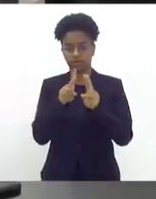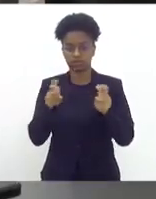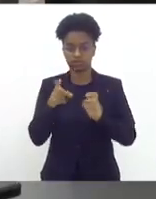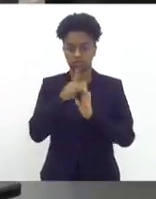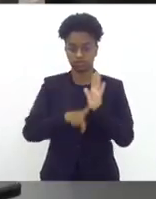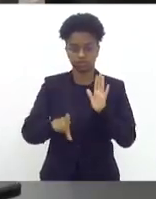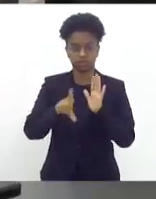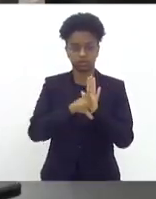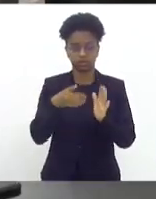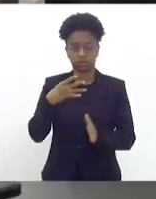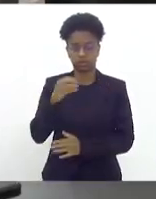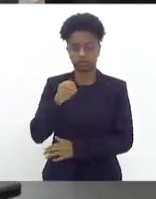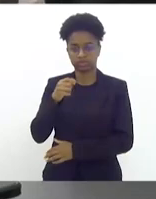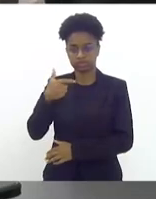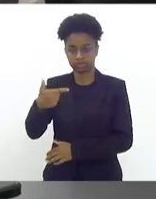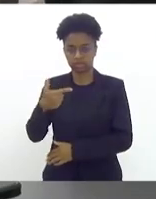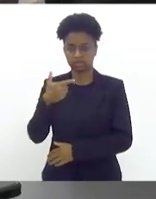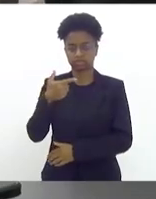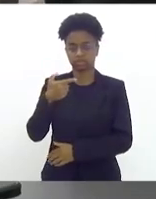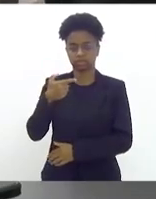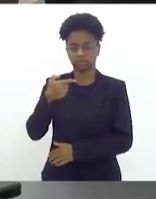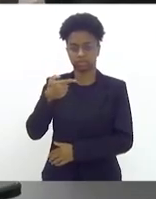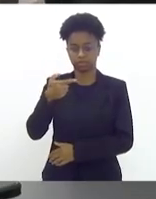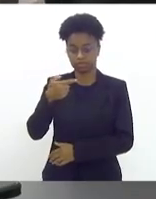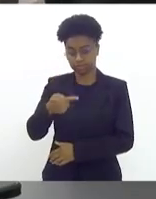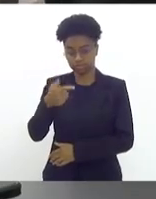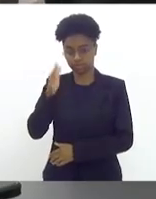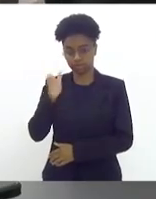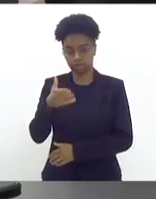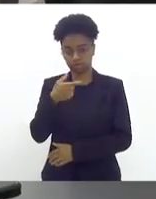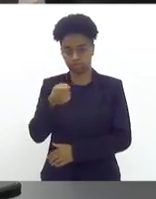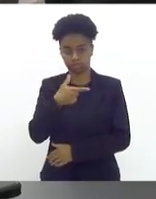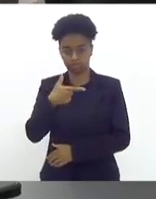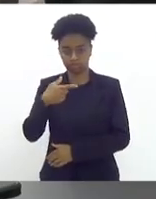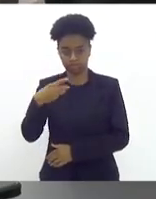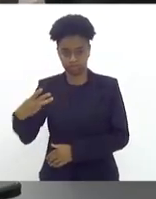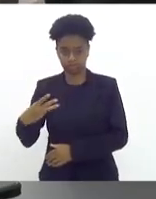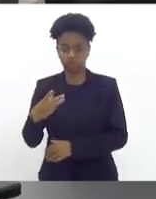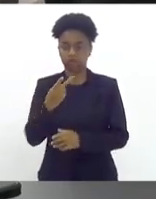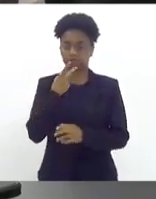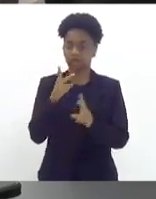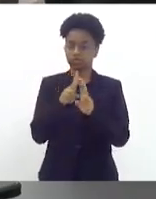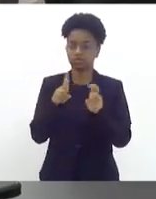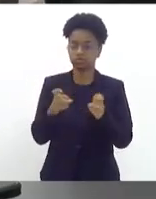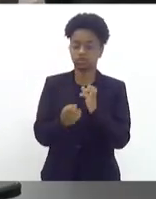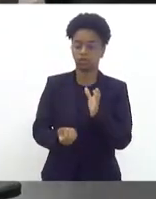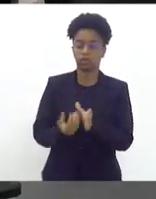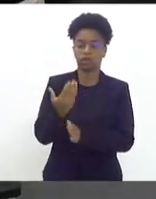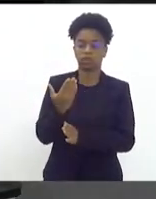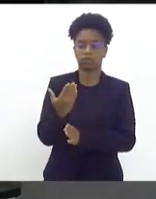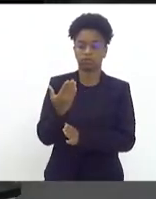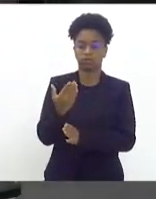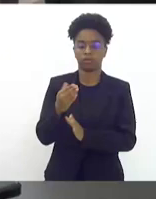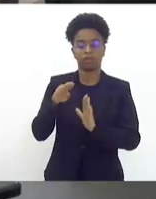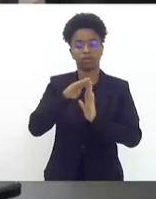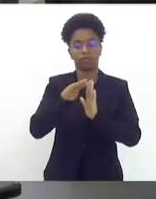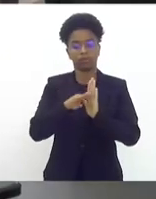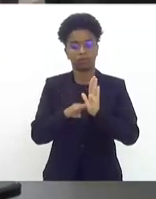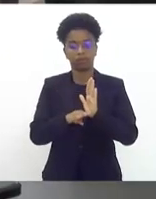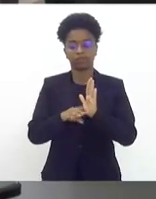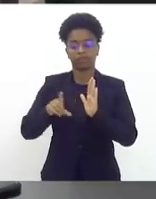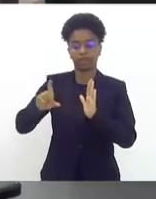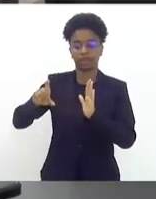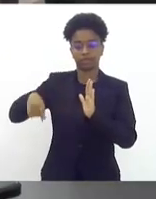de lei 407/2023, de autoria do deputado Rosenberg Reis, que dispõe sobre a implantação do programa Cartão